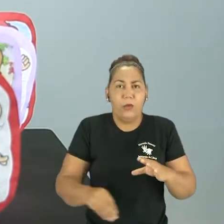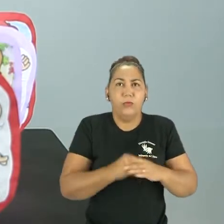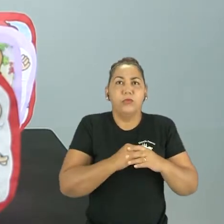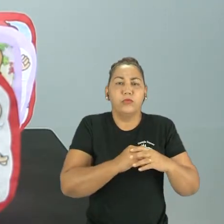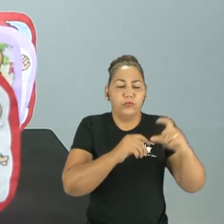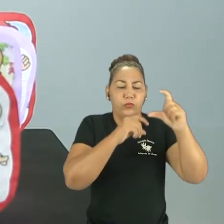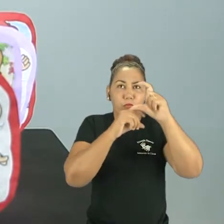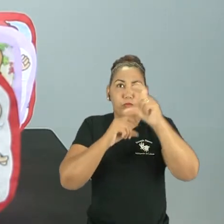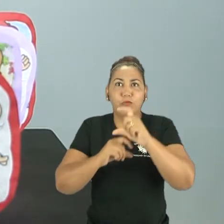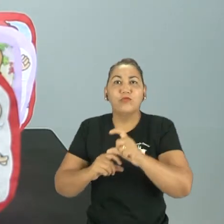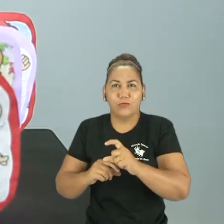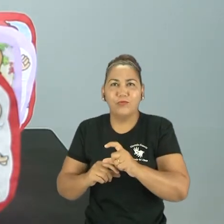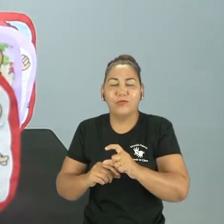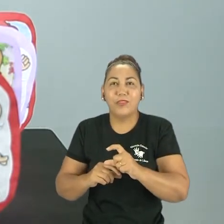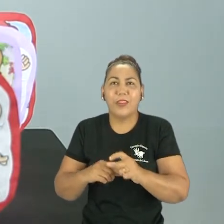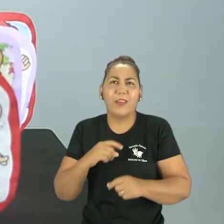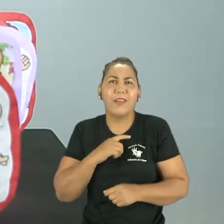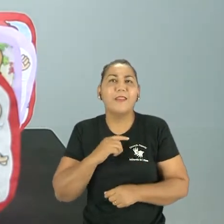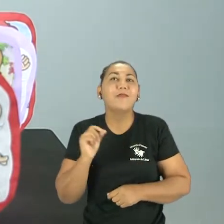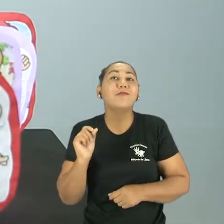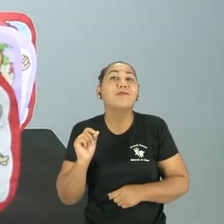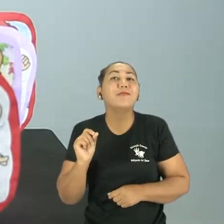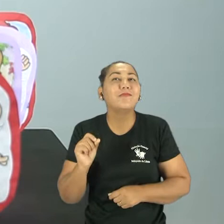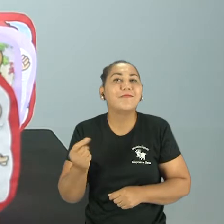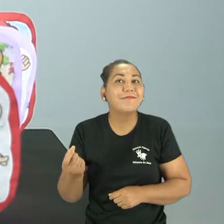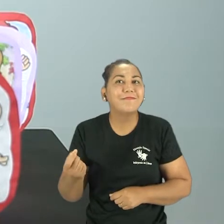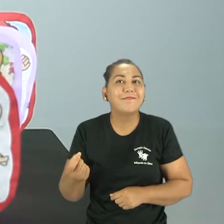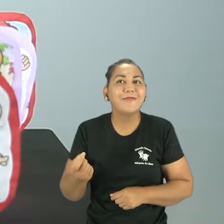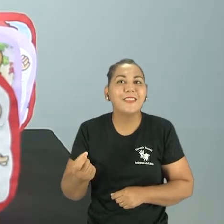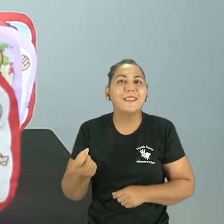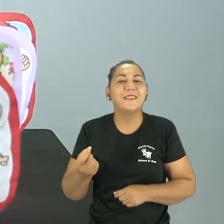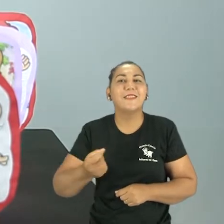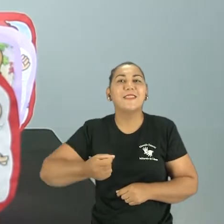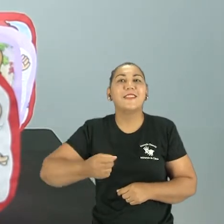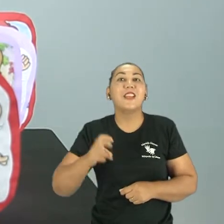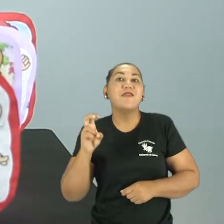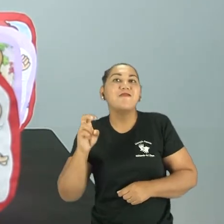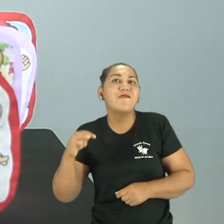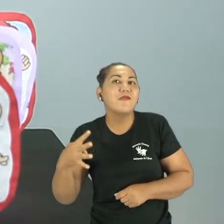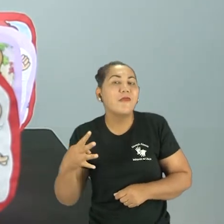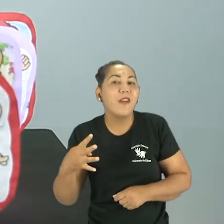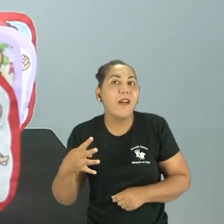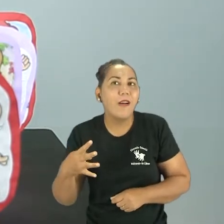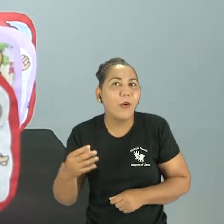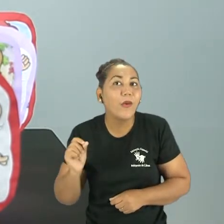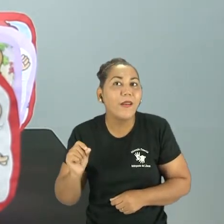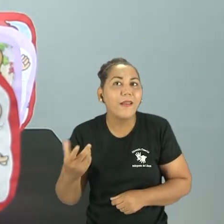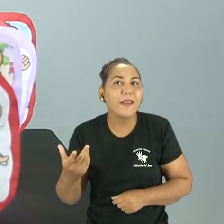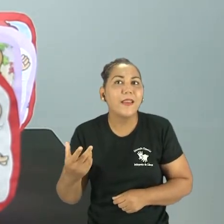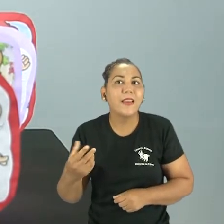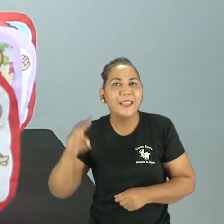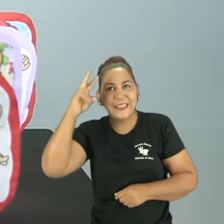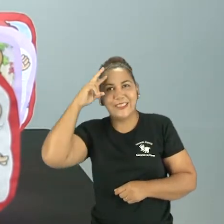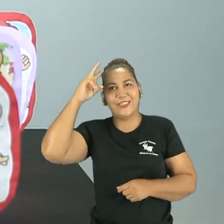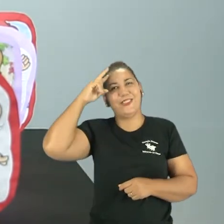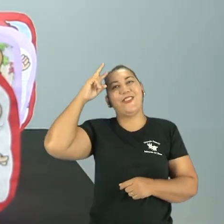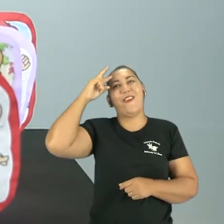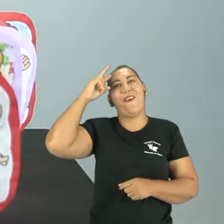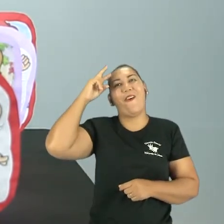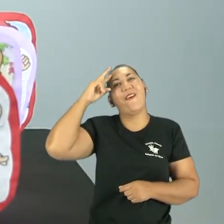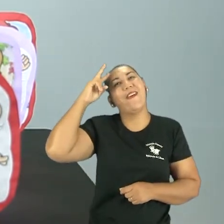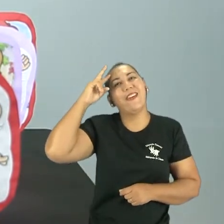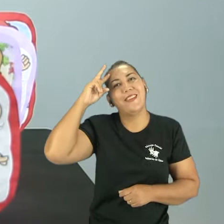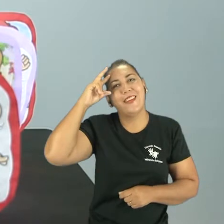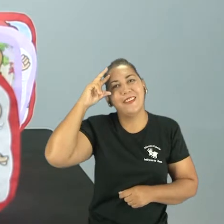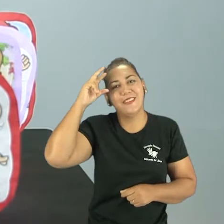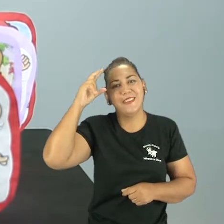5, 4... Isso! Deu tempo nem de eu contar até 5. História em quadrinhos,